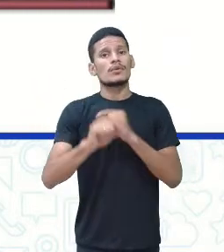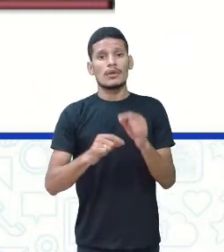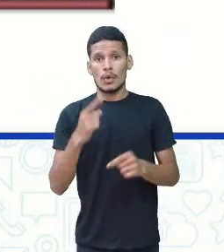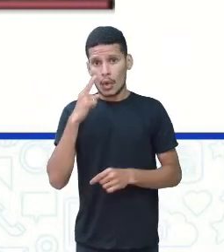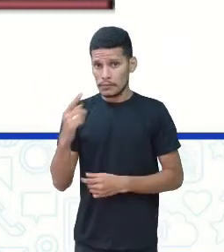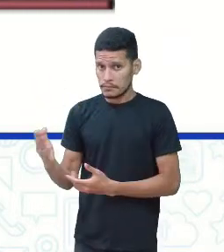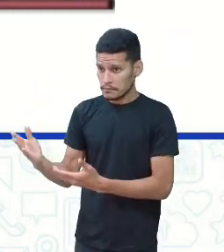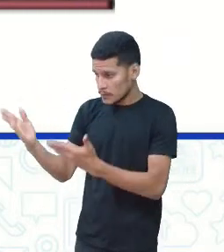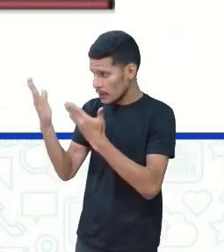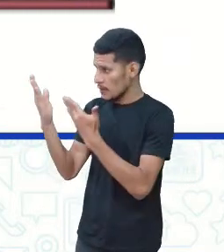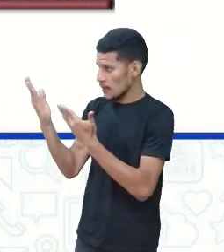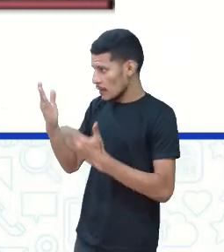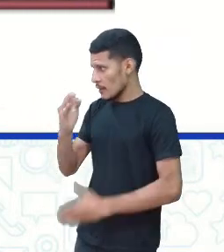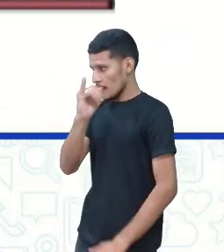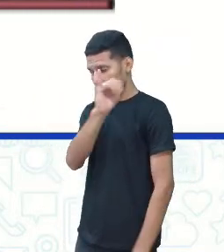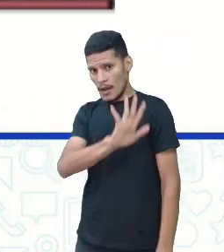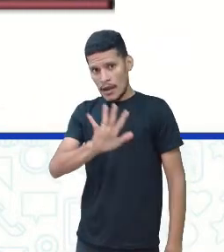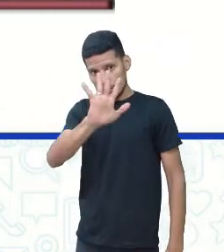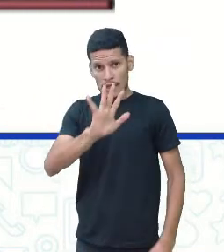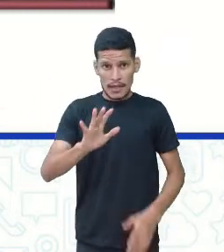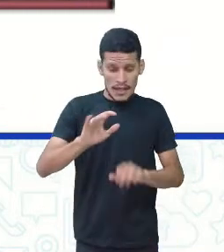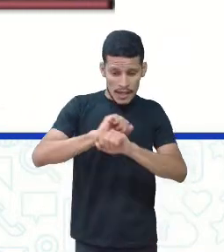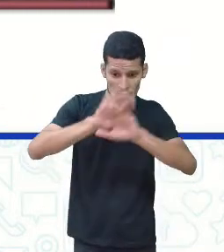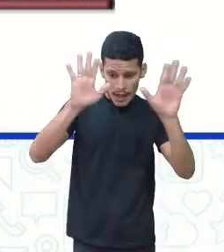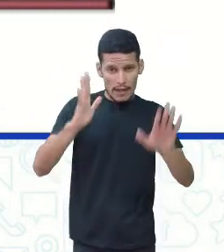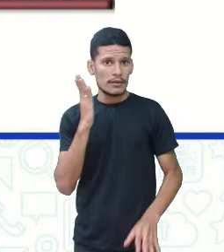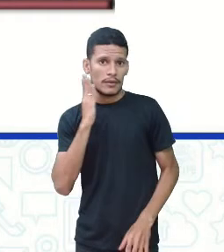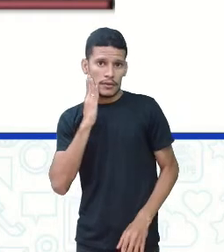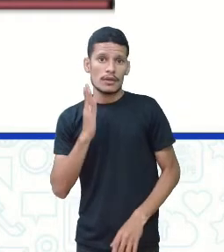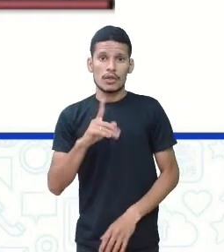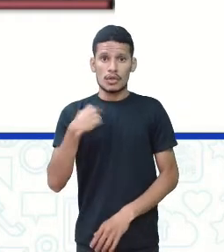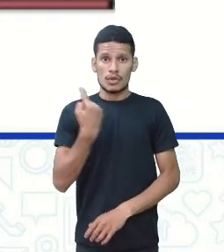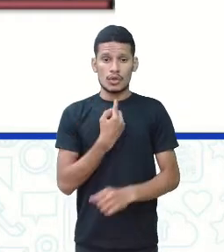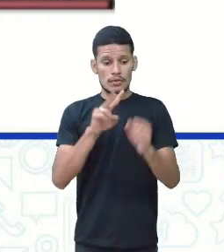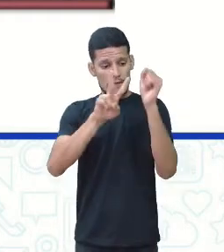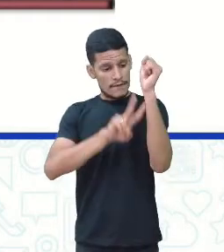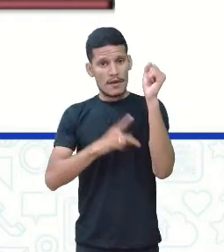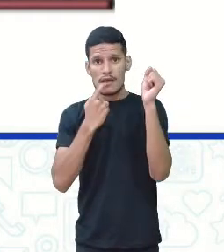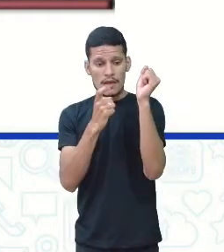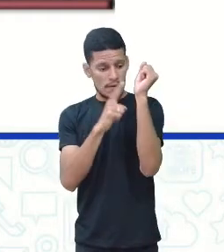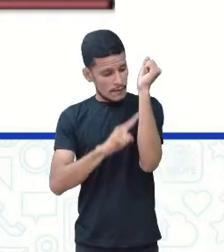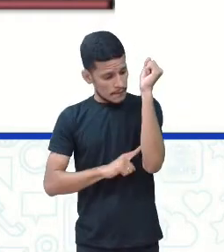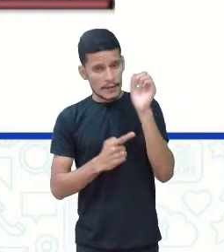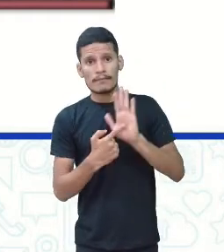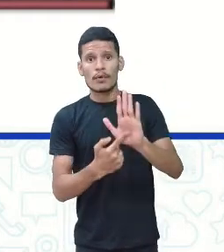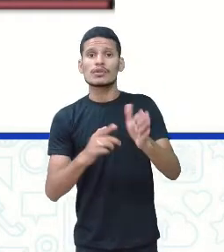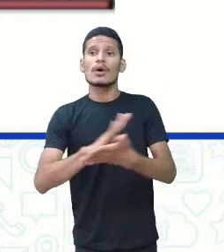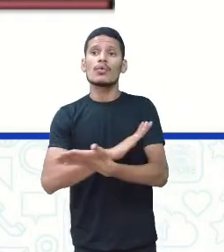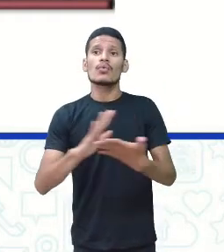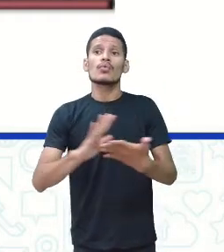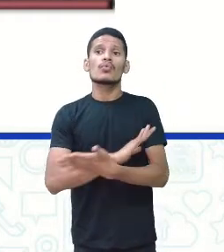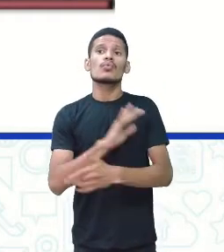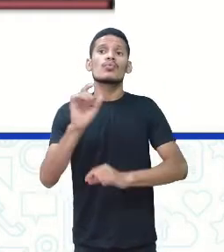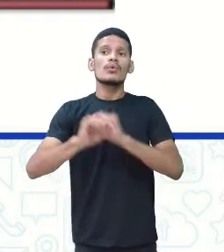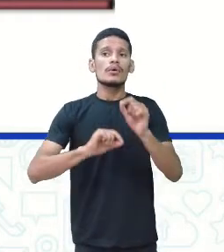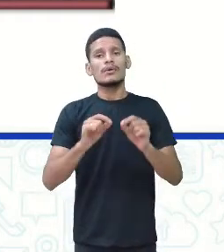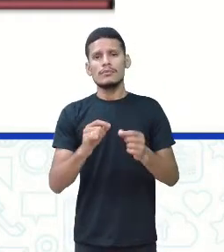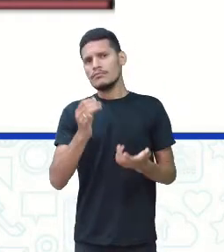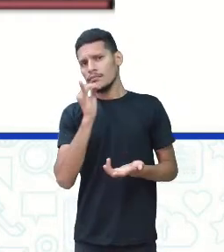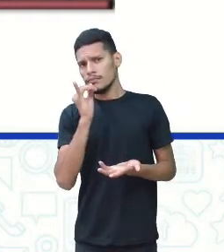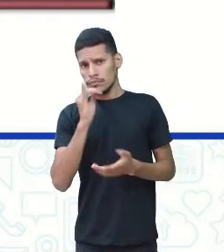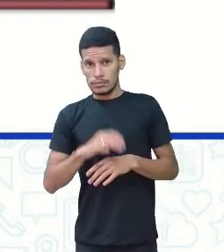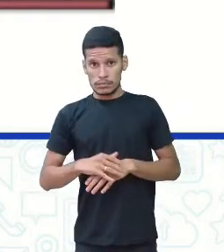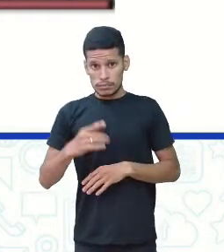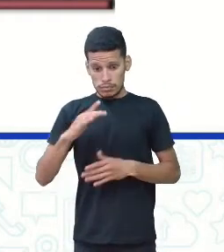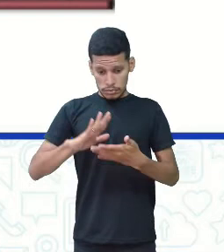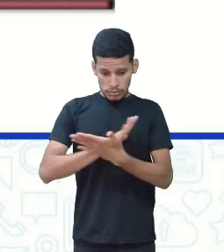Essa imagem está muito clara, né? Então, nos nossos vasos sanguíneos, nós vamos apresentar algumas válvulas. Então, esses vasos, o